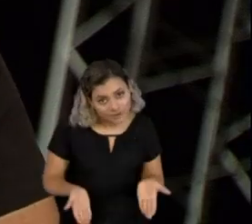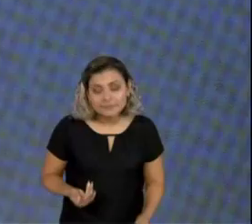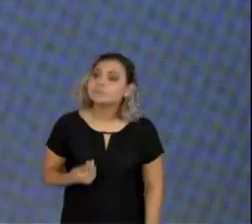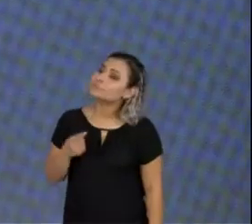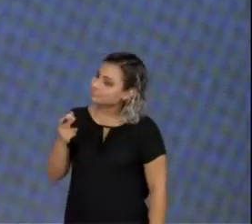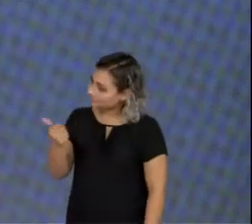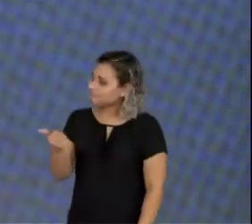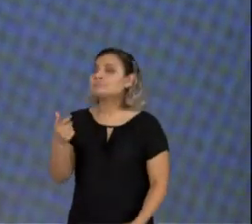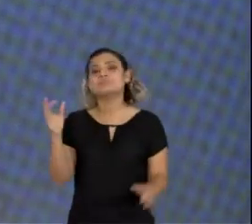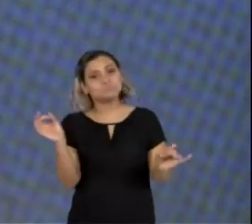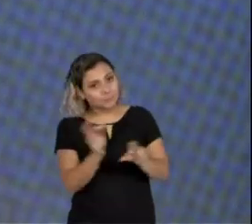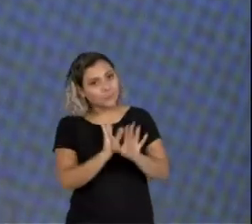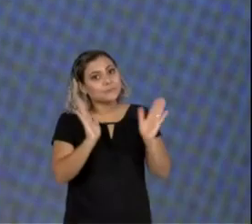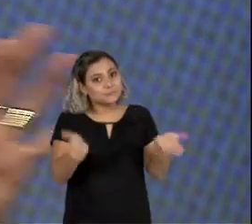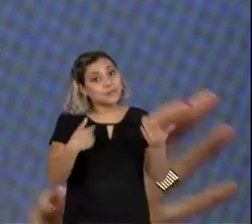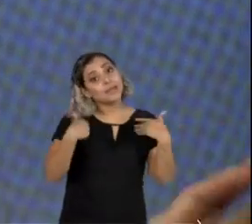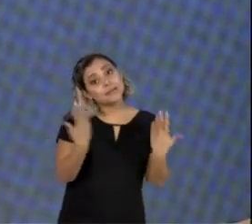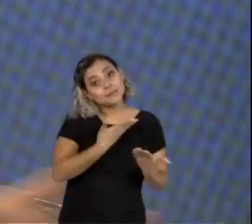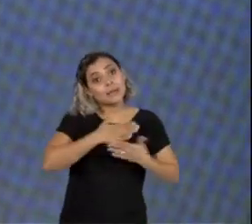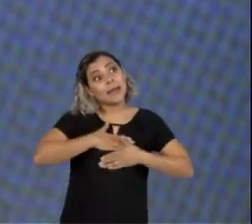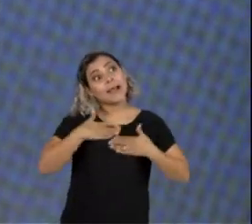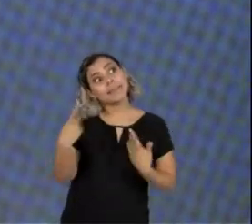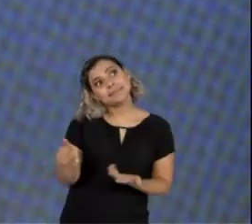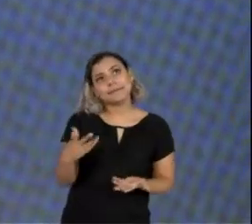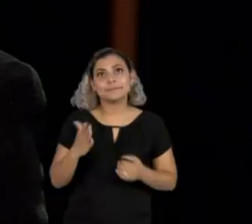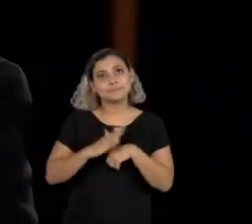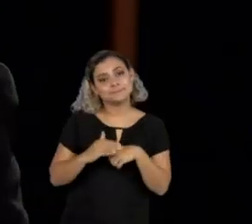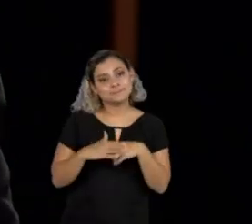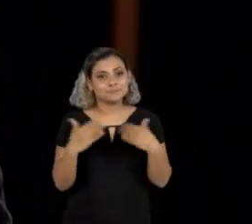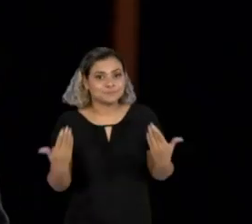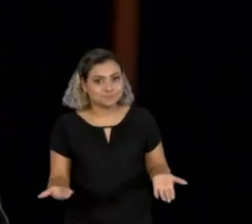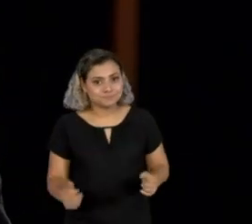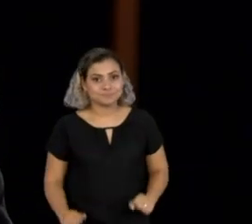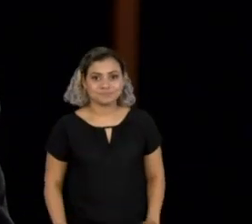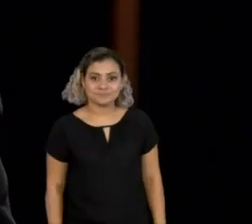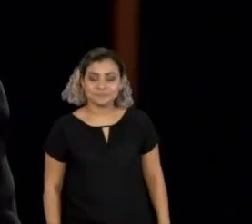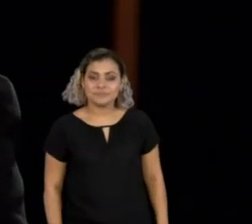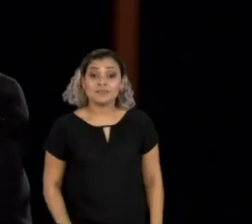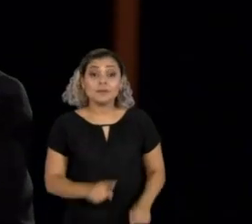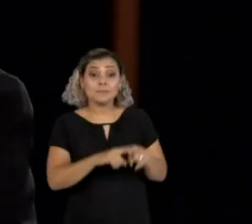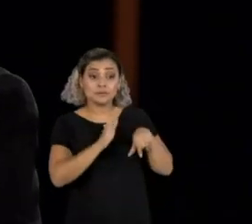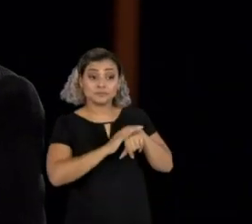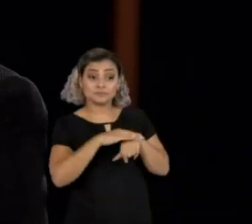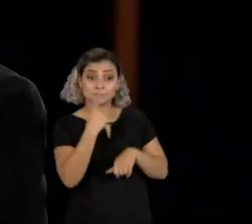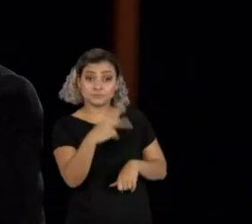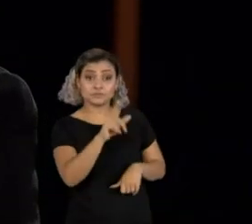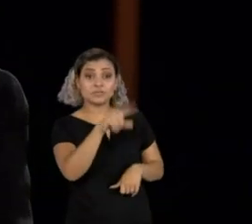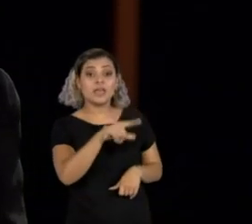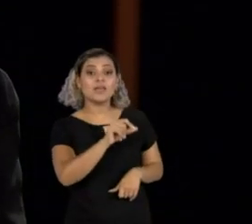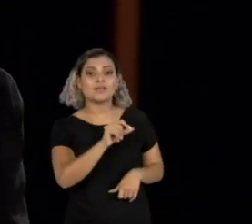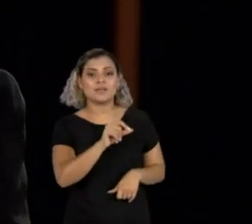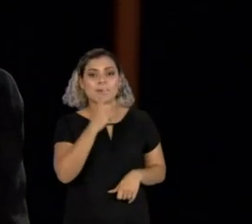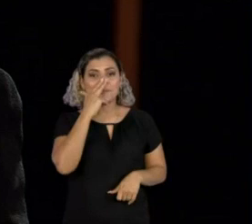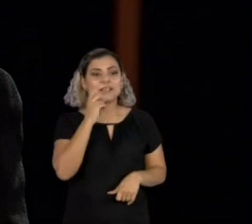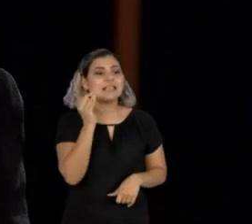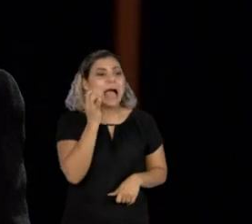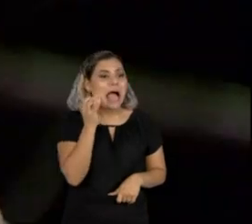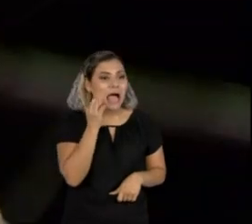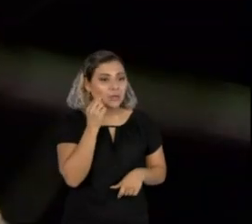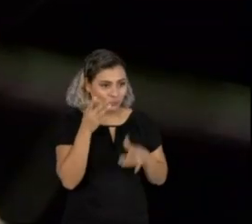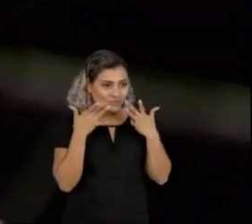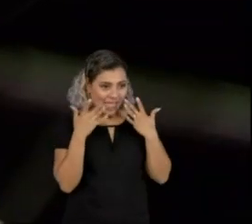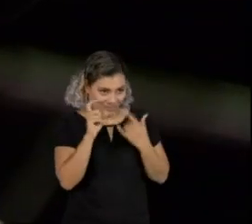Bom, então tá. Poxa, não, a gente está aqui para agradar, né? Você era o que se costumava chamar de ratinho de coxia, é